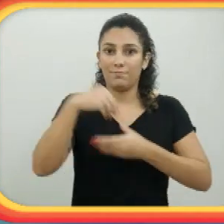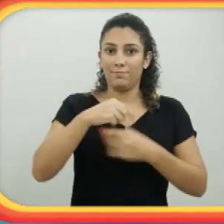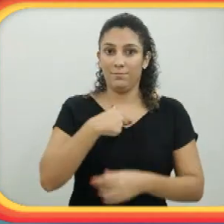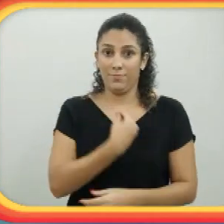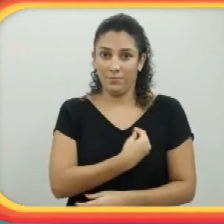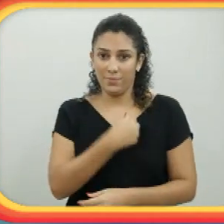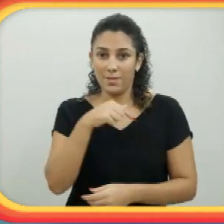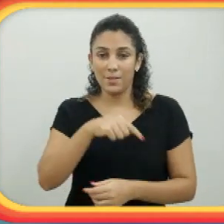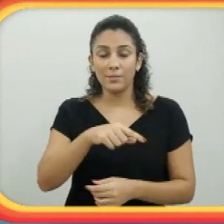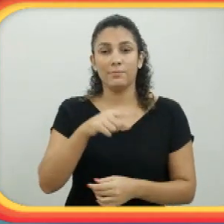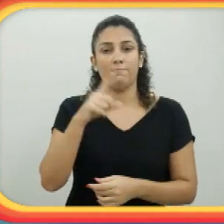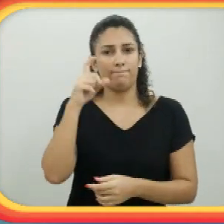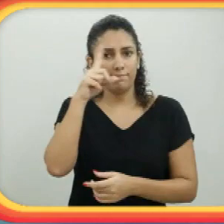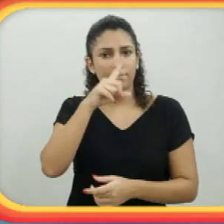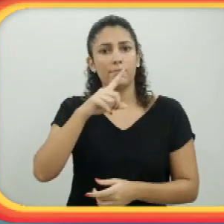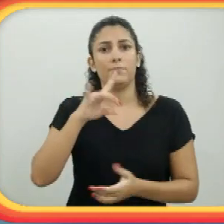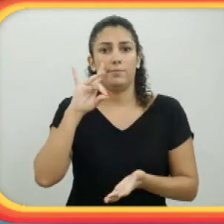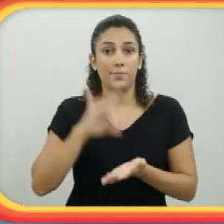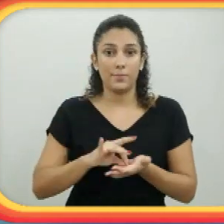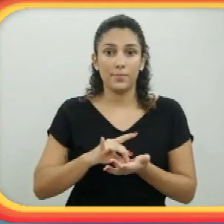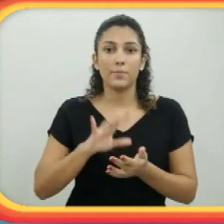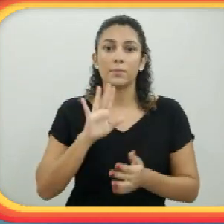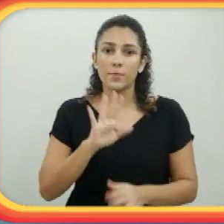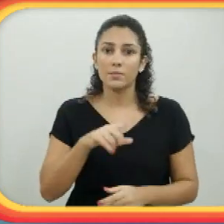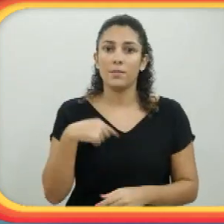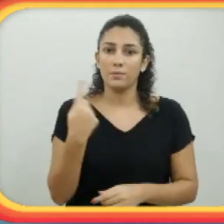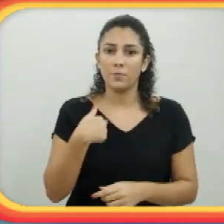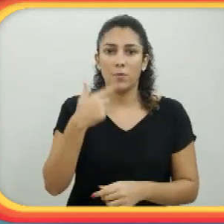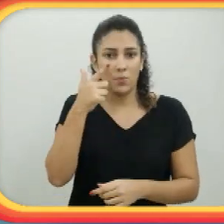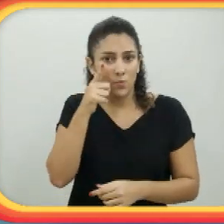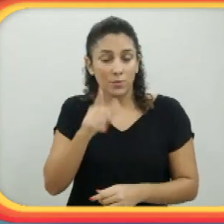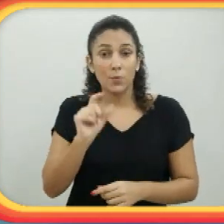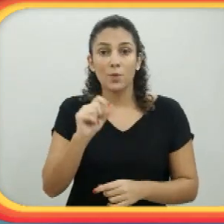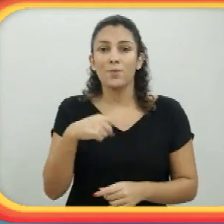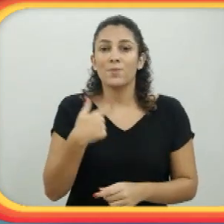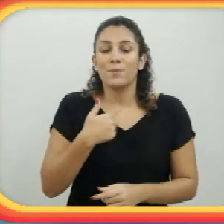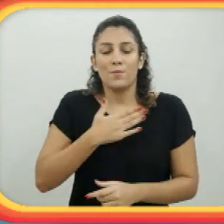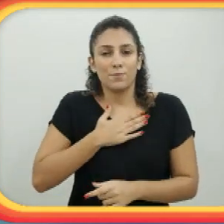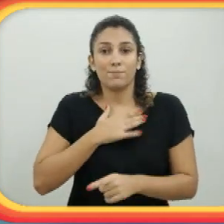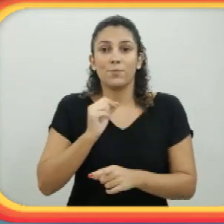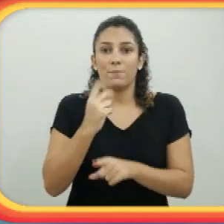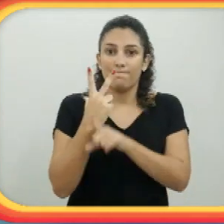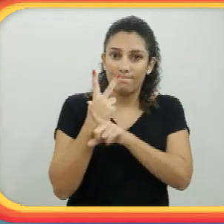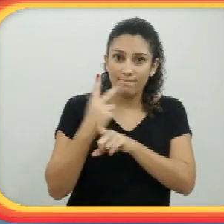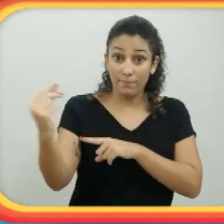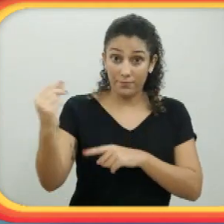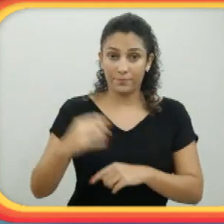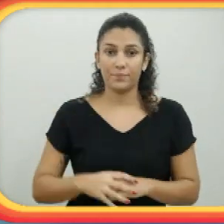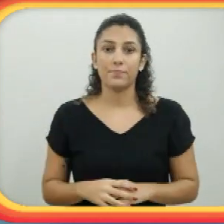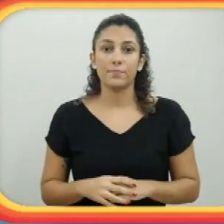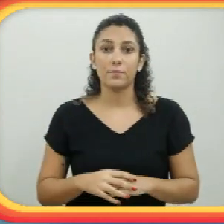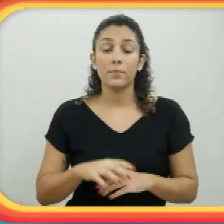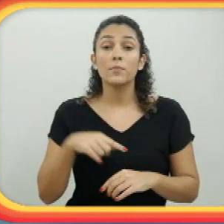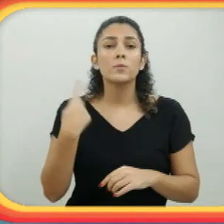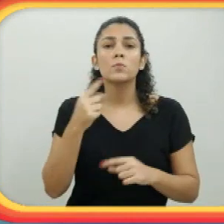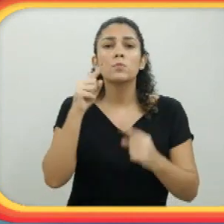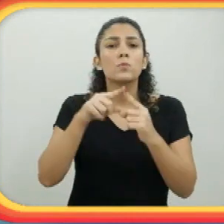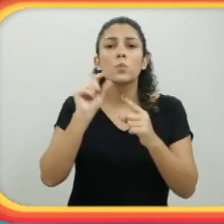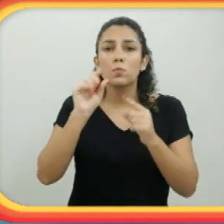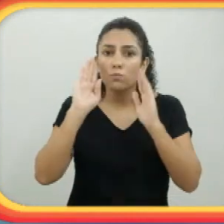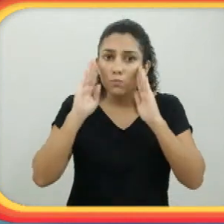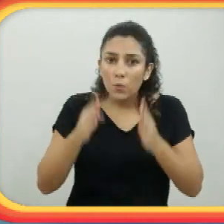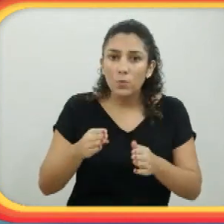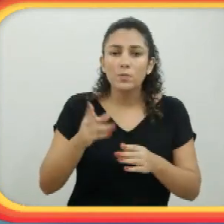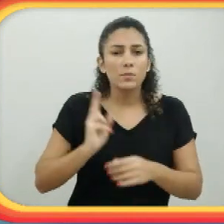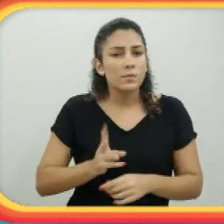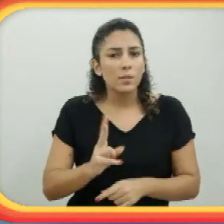atletas, a preparação, o treinamento diário, se abdicar de muitas coisas dentro da vida, isso é a